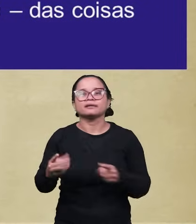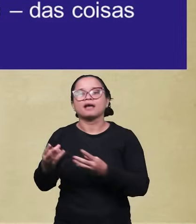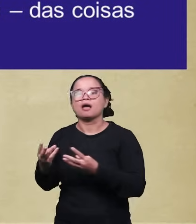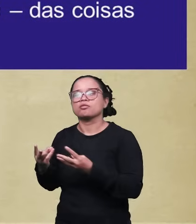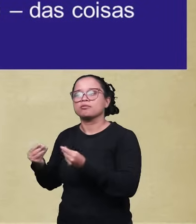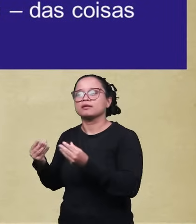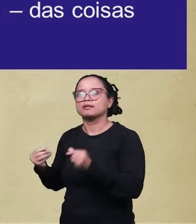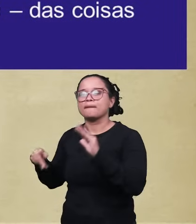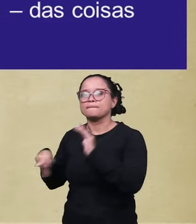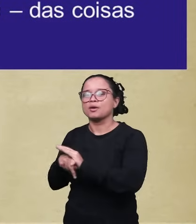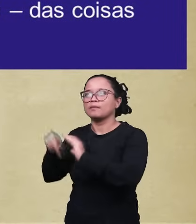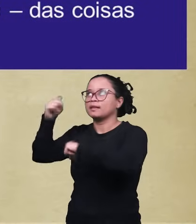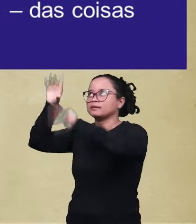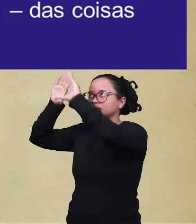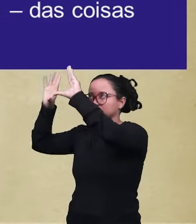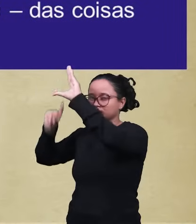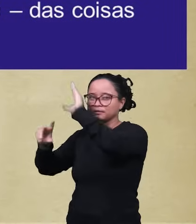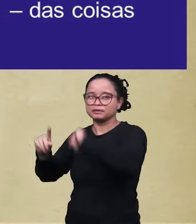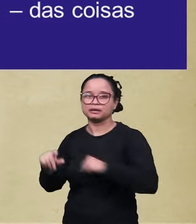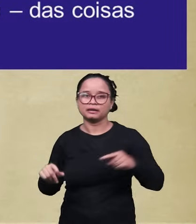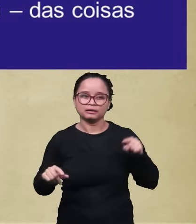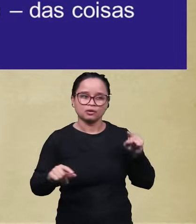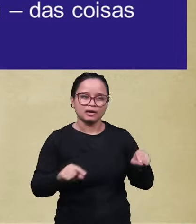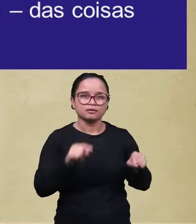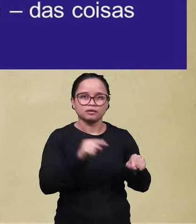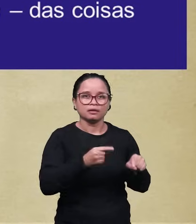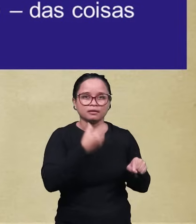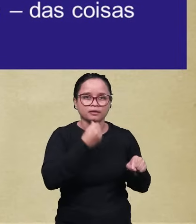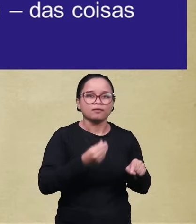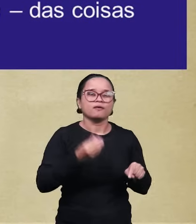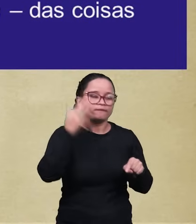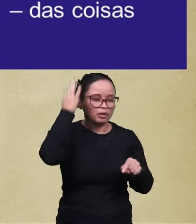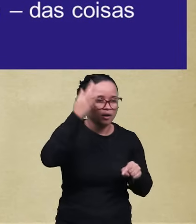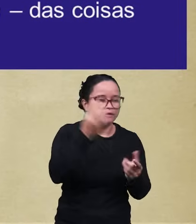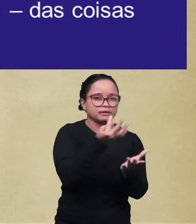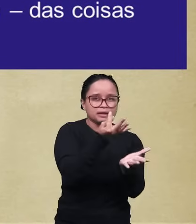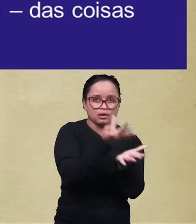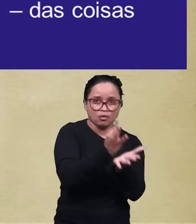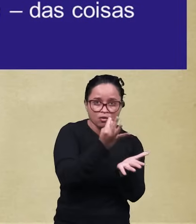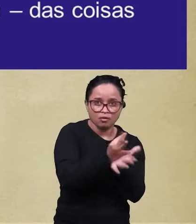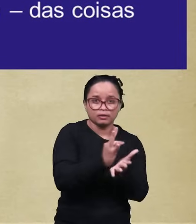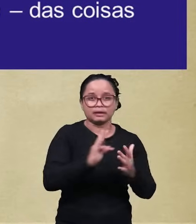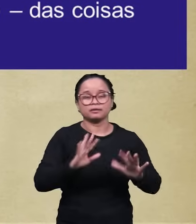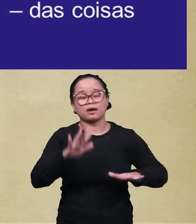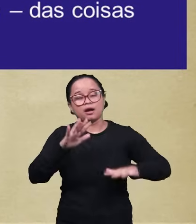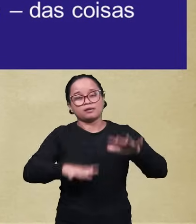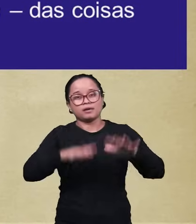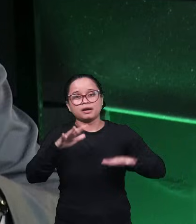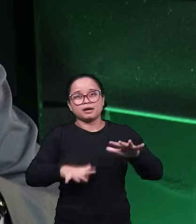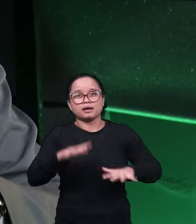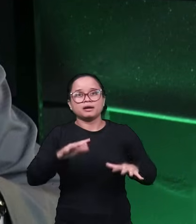obra redentora. Interessante que Boyle, ele foi filósofo, ele foi teólogo. Então, às vezes,